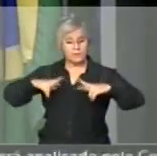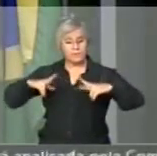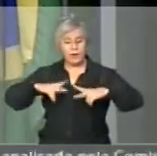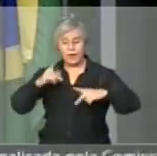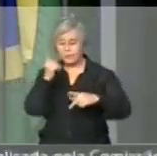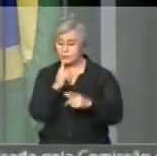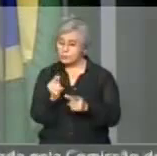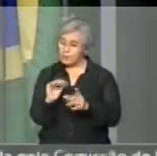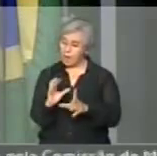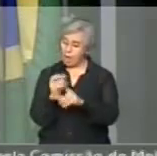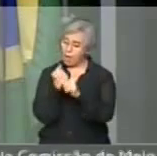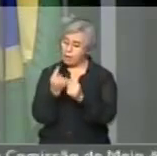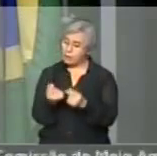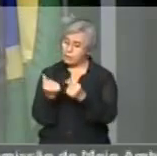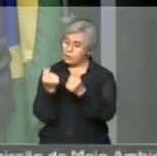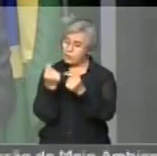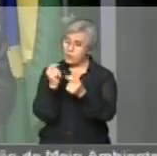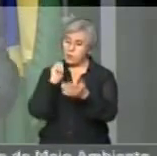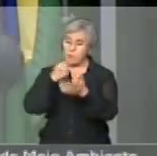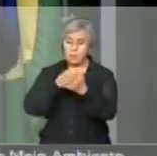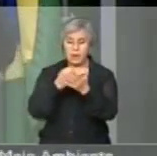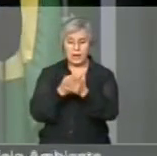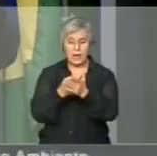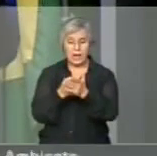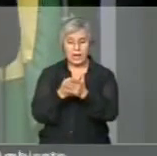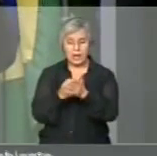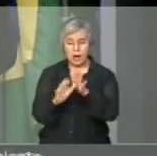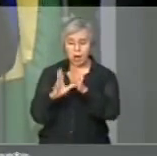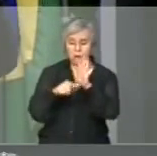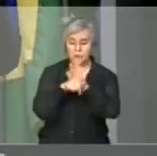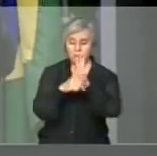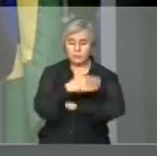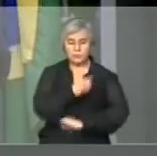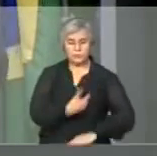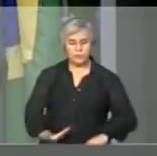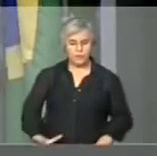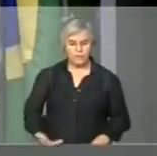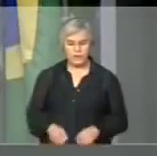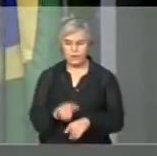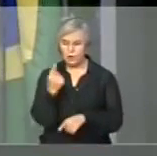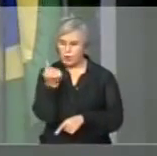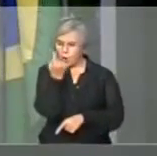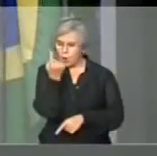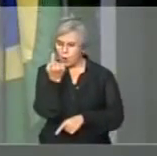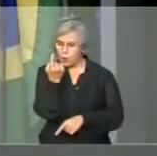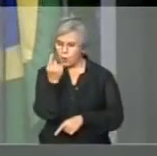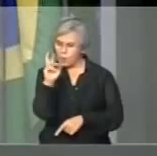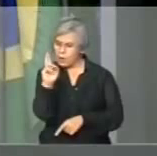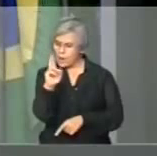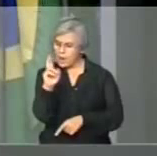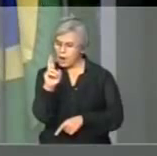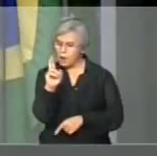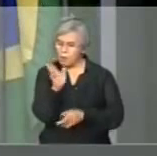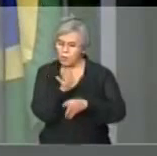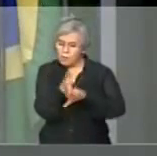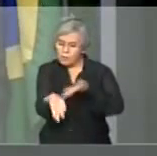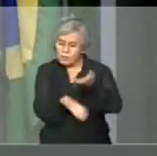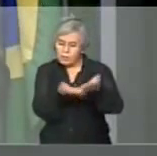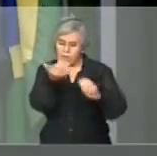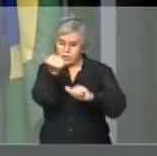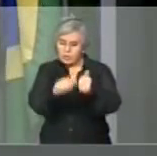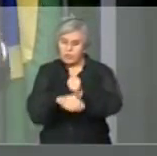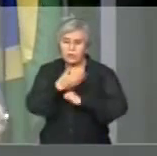fazer caixa do déficit fiscal do governo, sem R$1 voltar para qualidade,